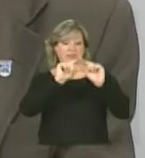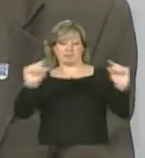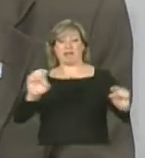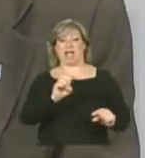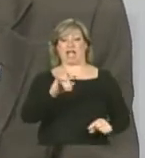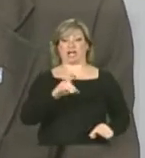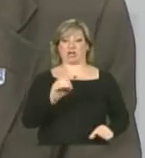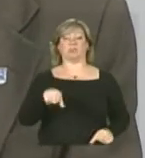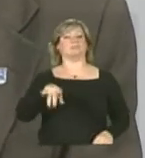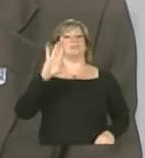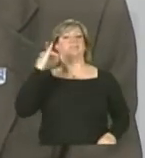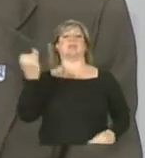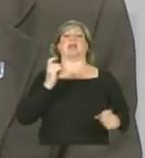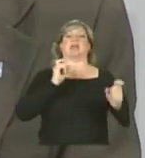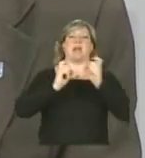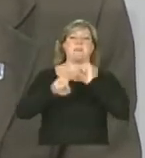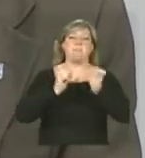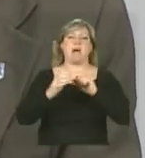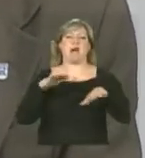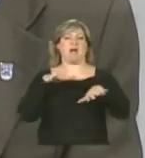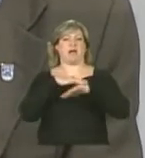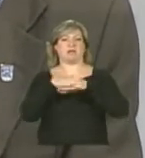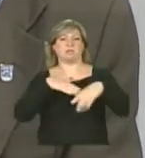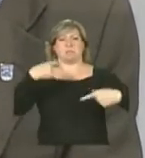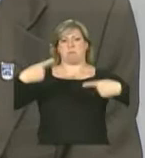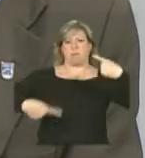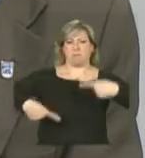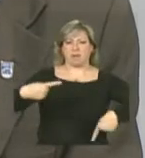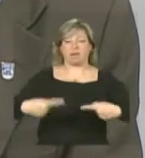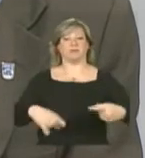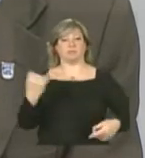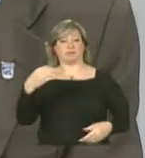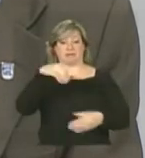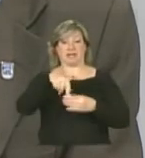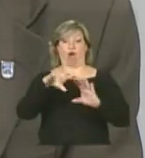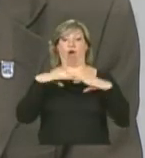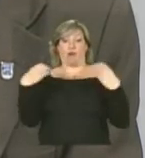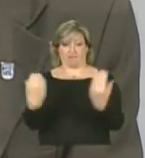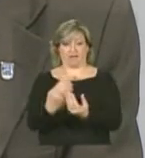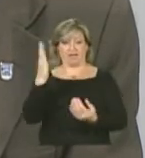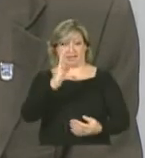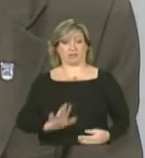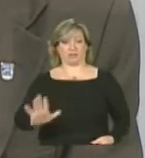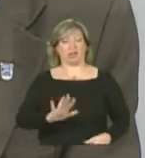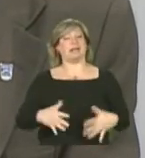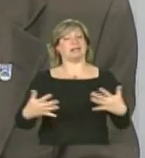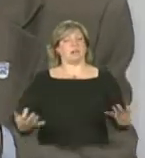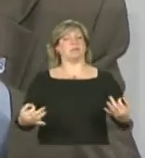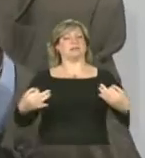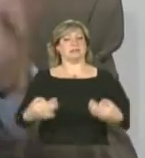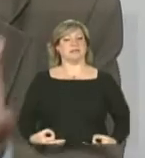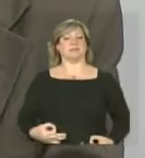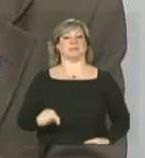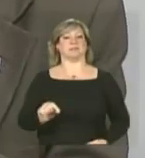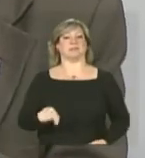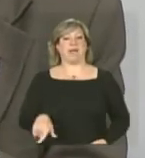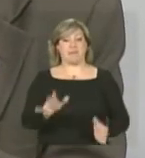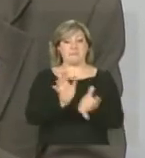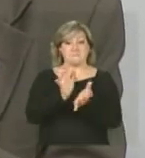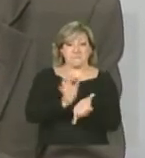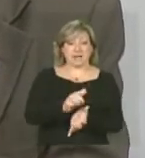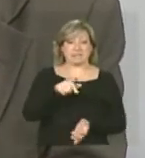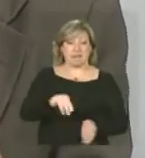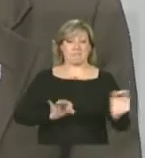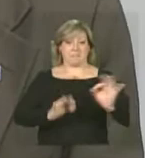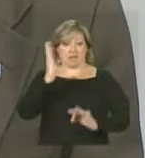espaço privilegiado de debate na Conferência Nacional, certamente a parte do Plano Nacional